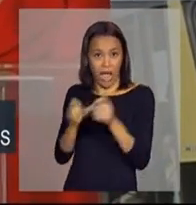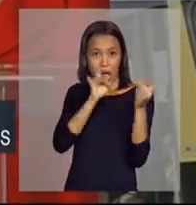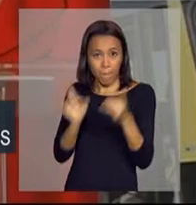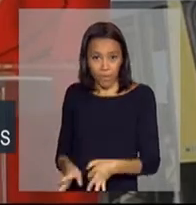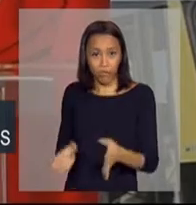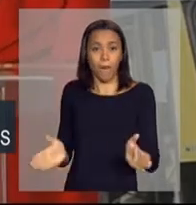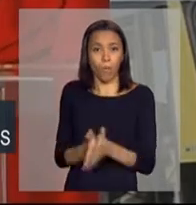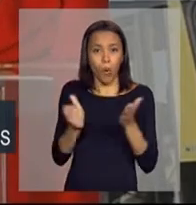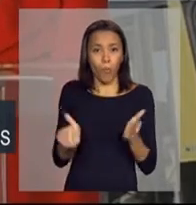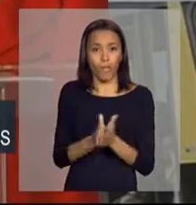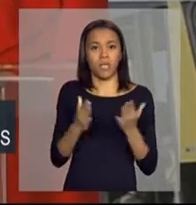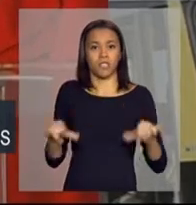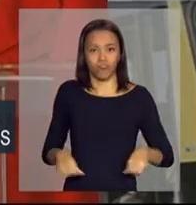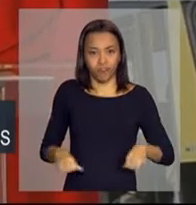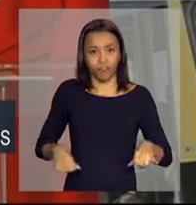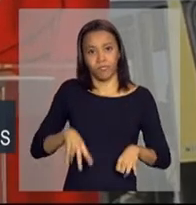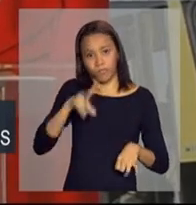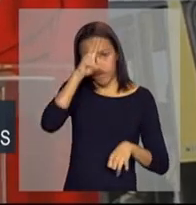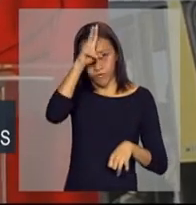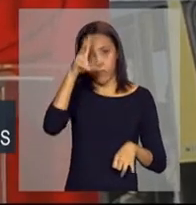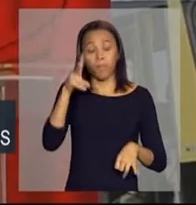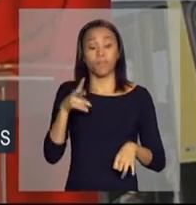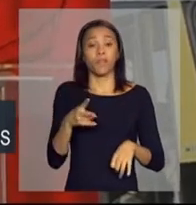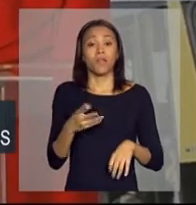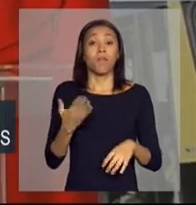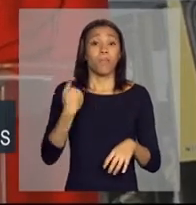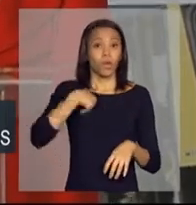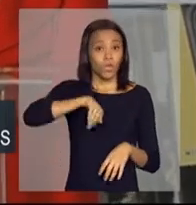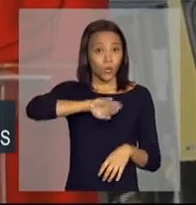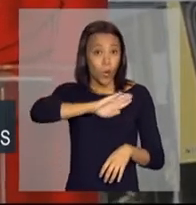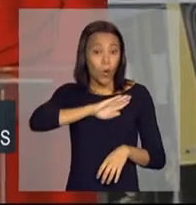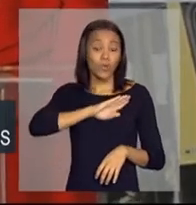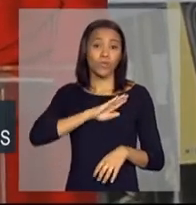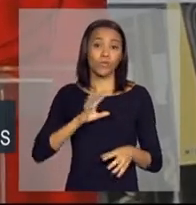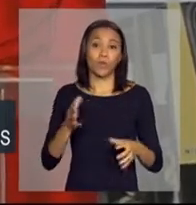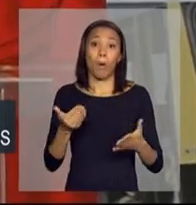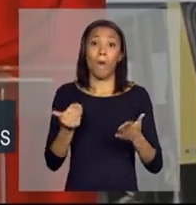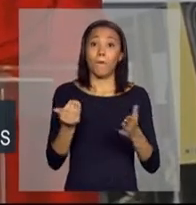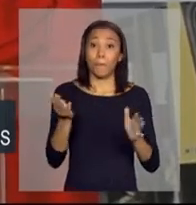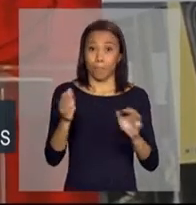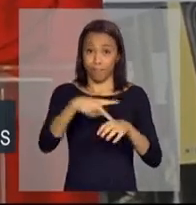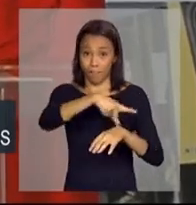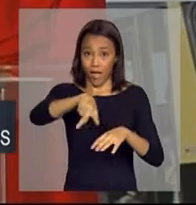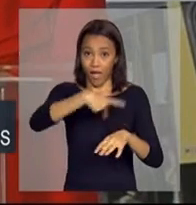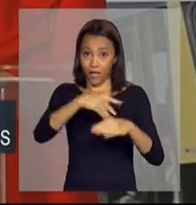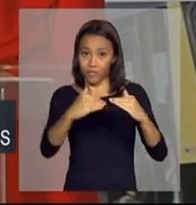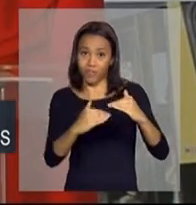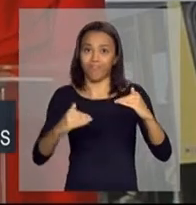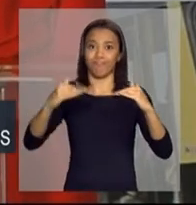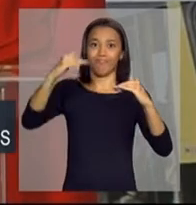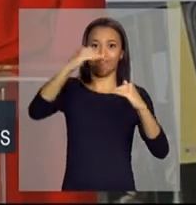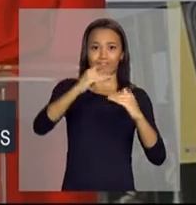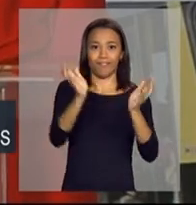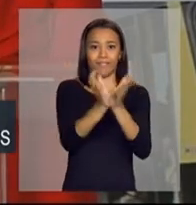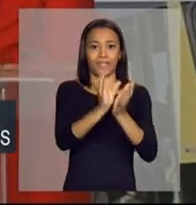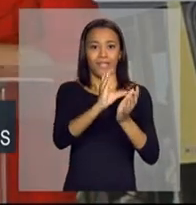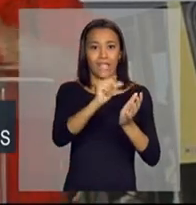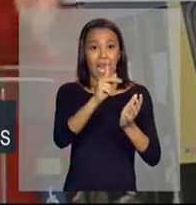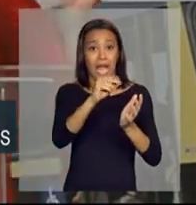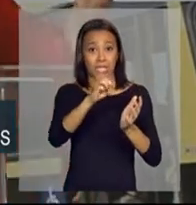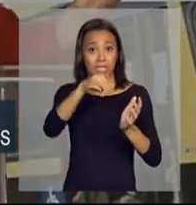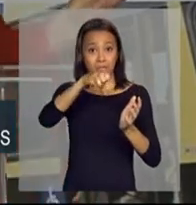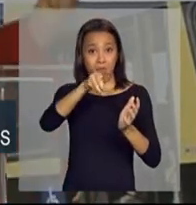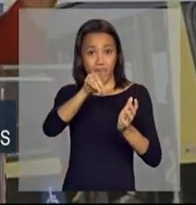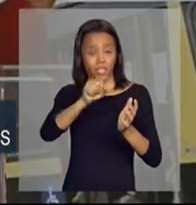da miséria e da pobreza para nosso país ser de classe média. É educação. Educação e mais educação.